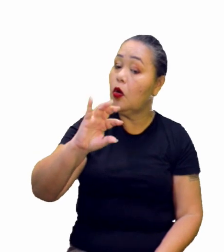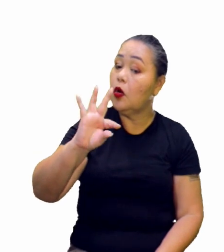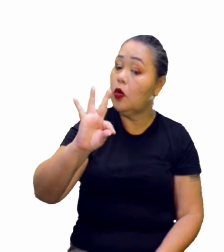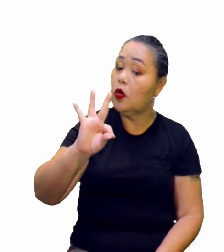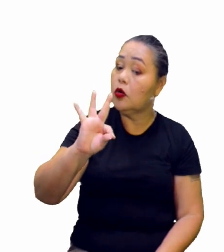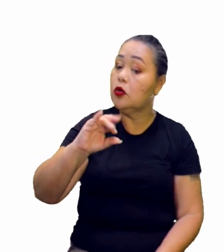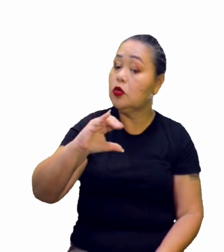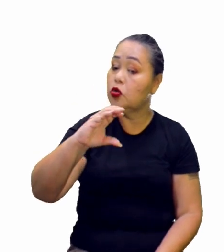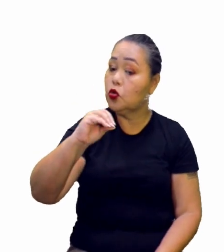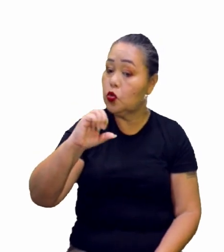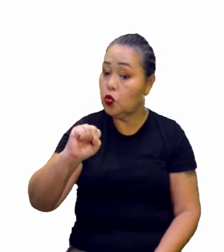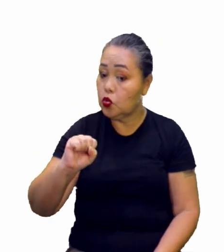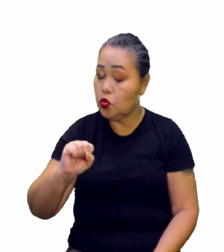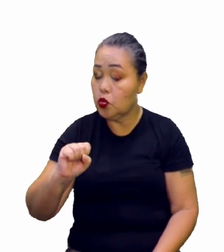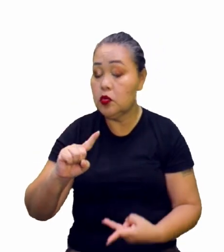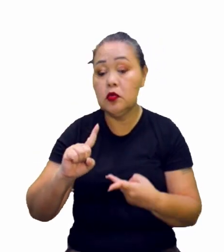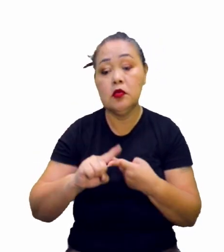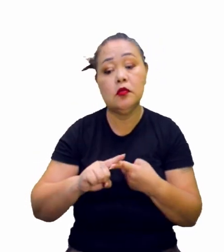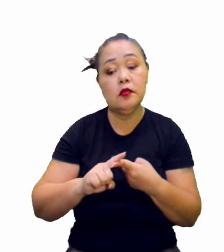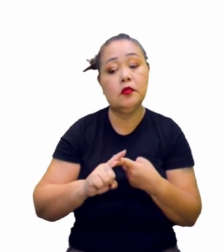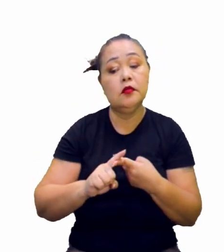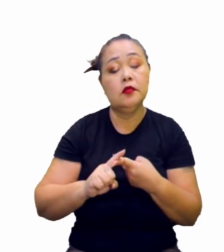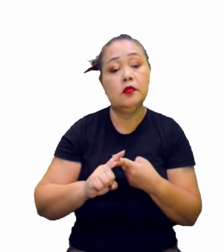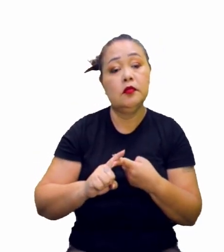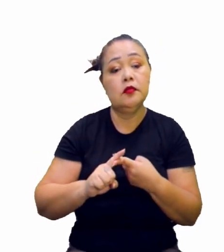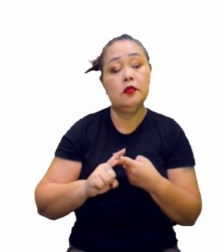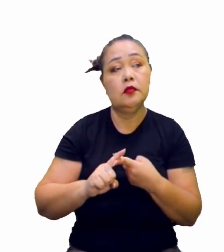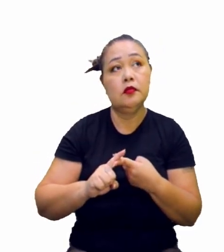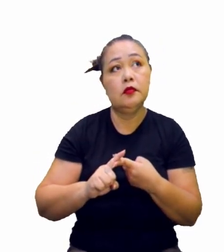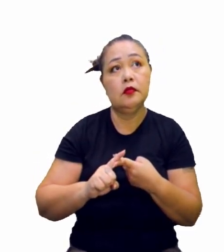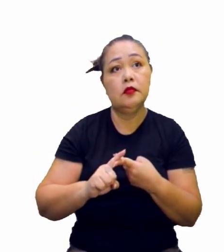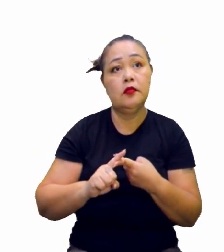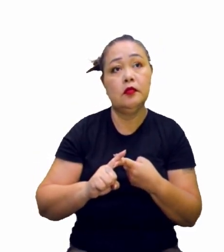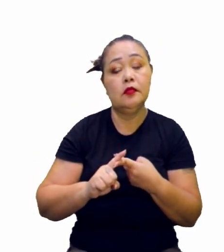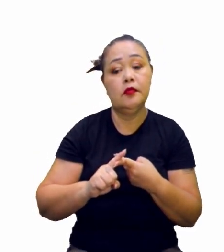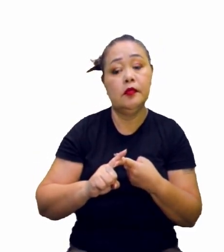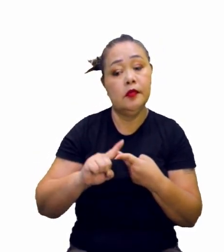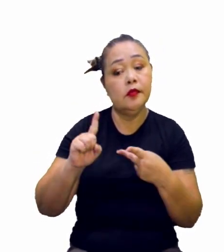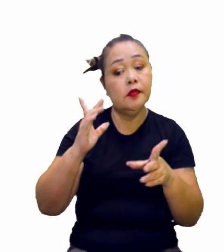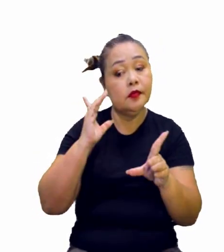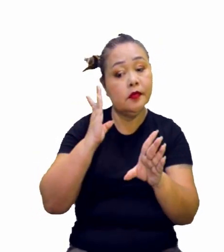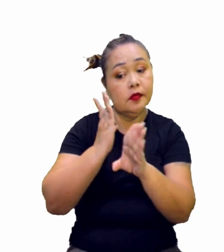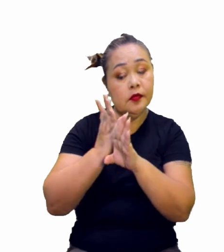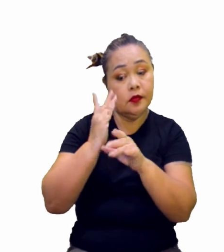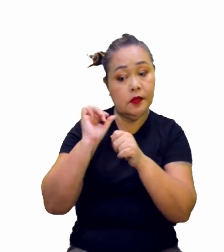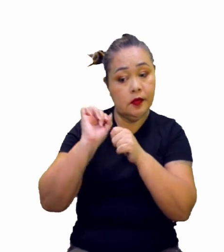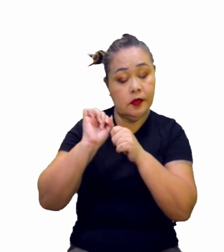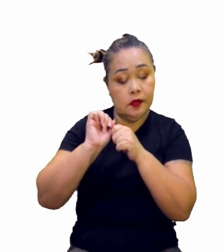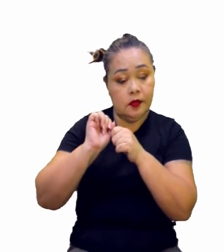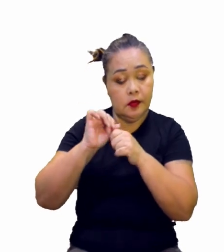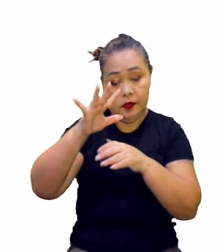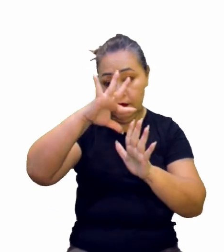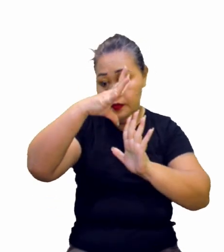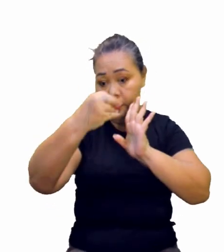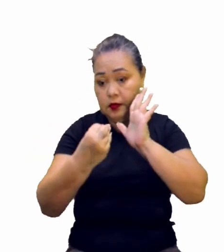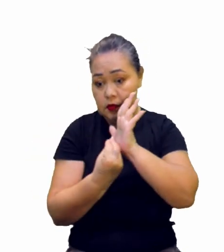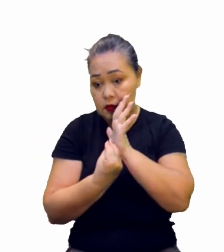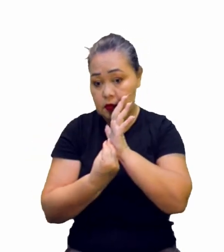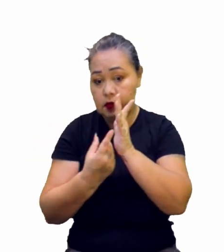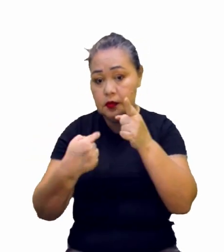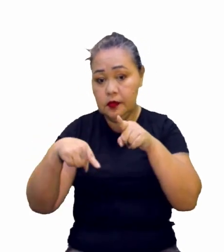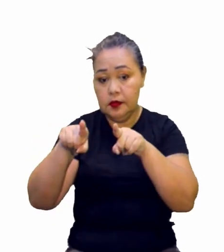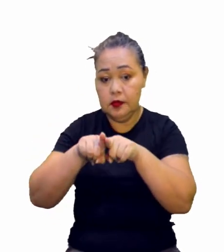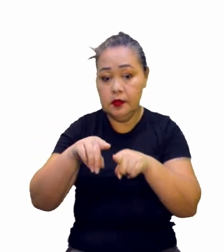biomas? Fatores bióticos que só você encontra no bioma amazônico e tem no bioma do